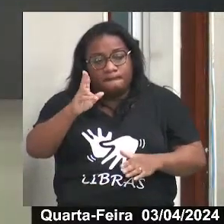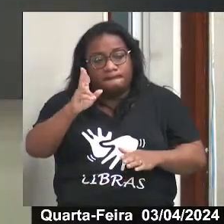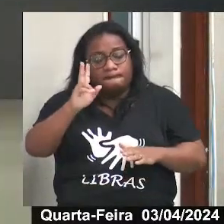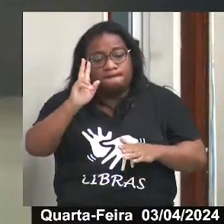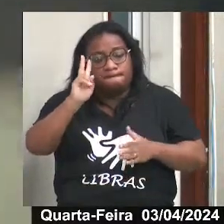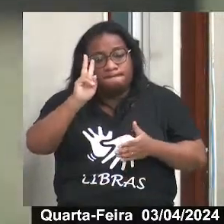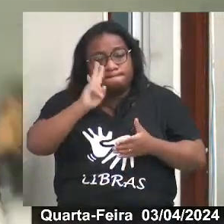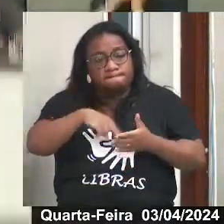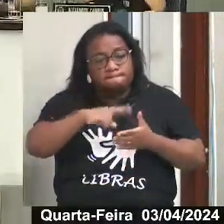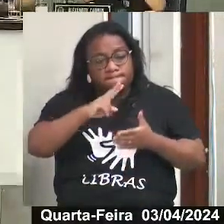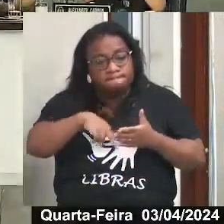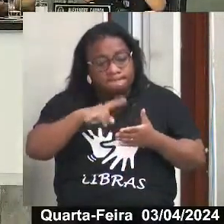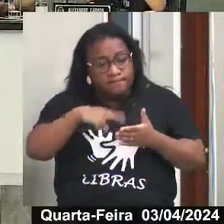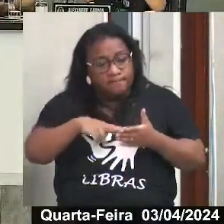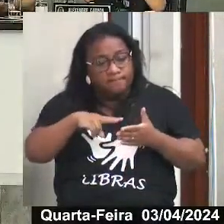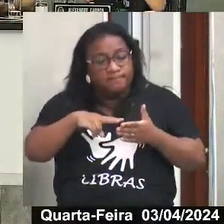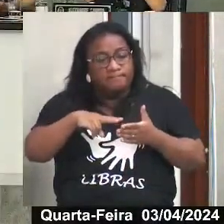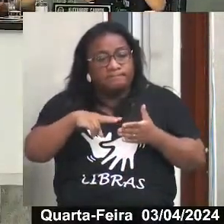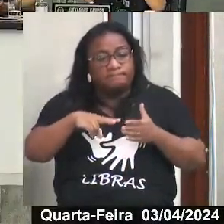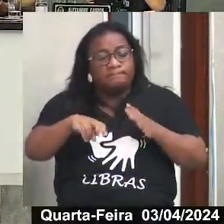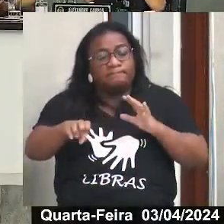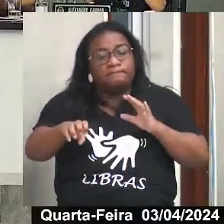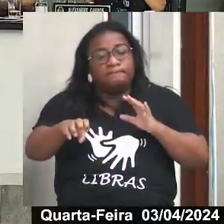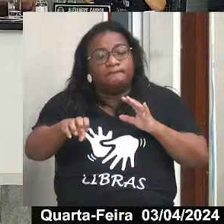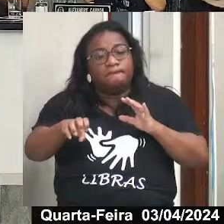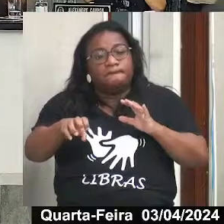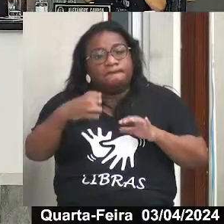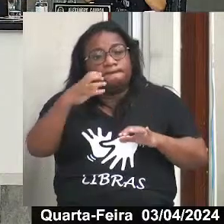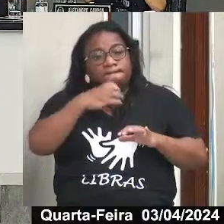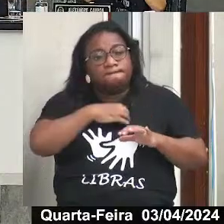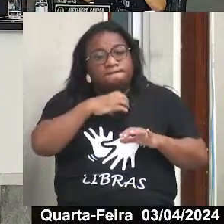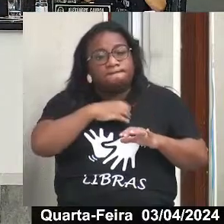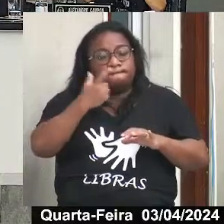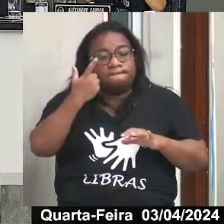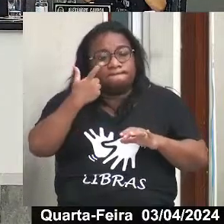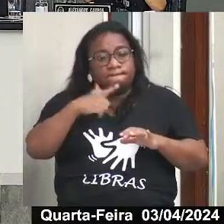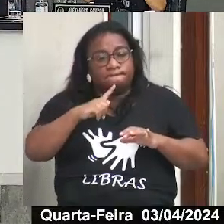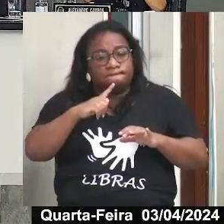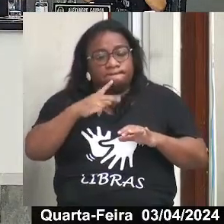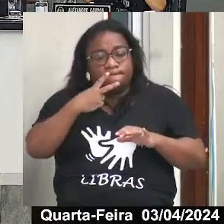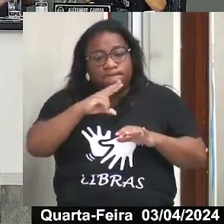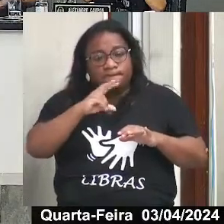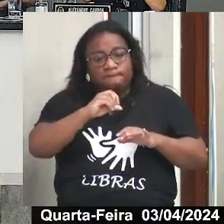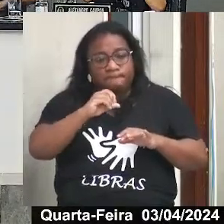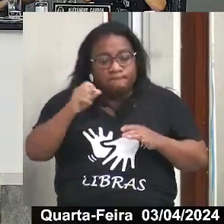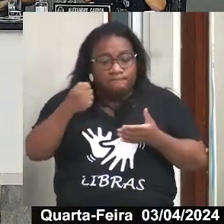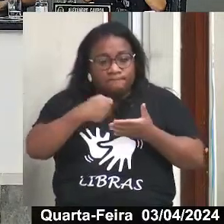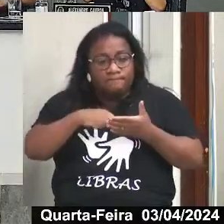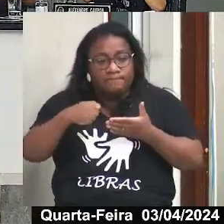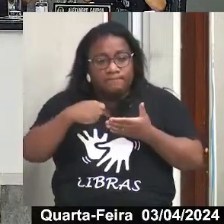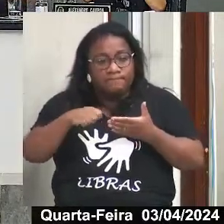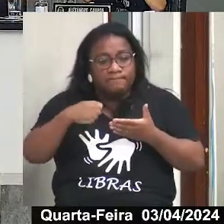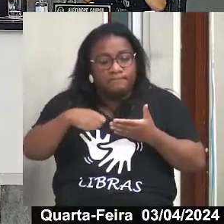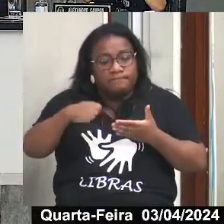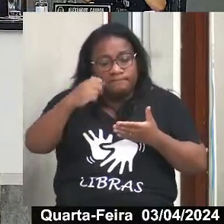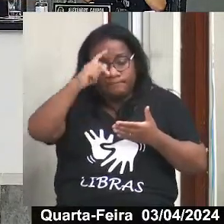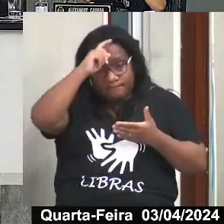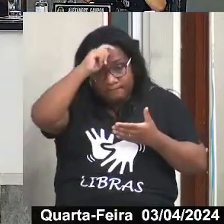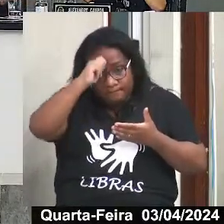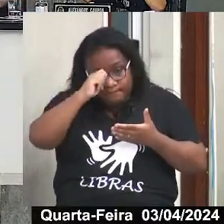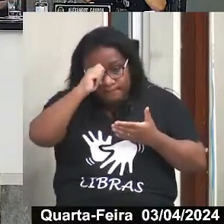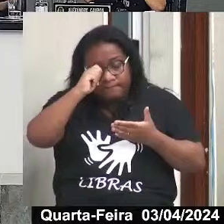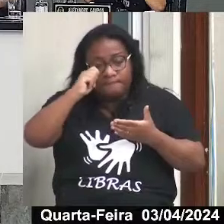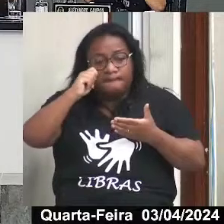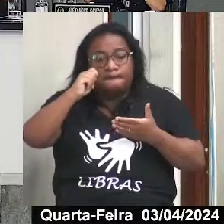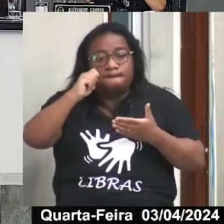ao senhor secretário que faça a leitura da moção de pesar 9 de 2024, de autoria do vereador